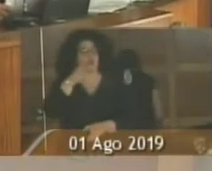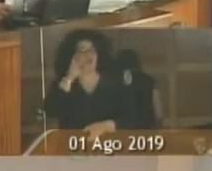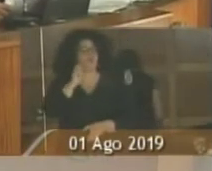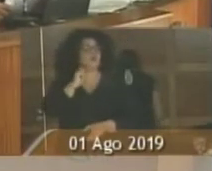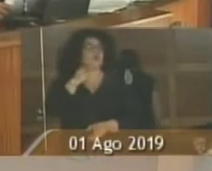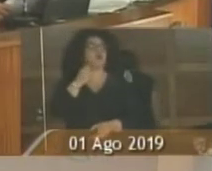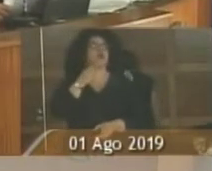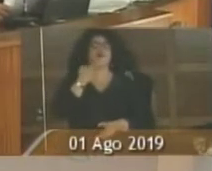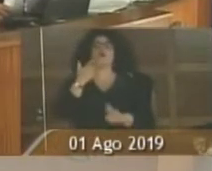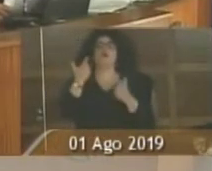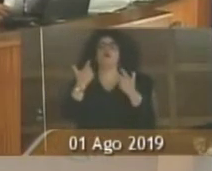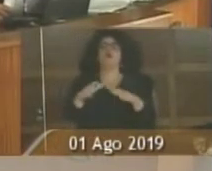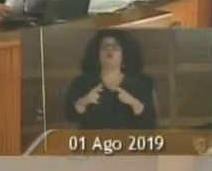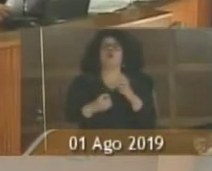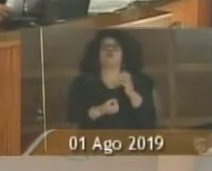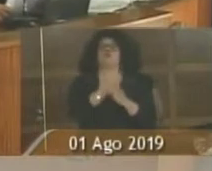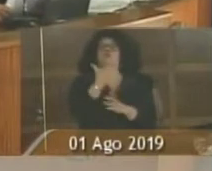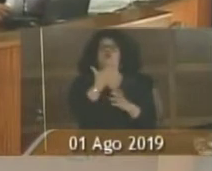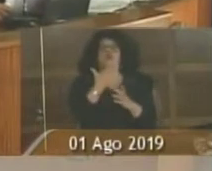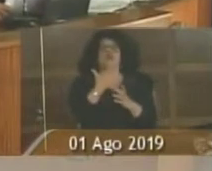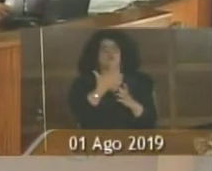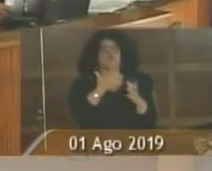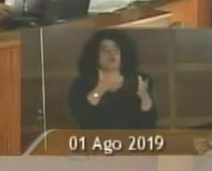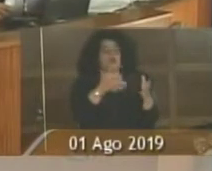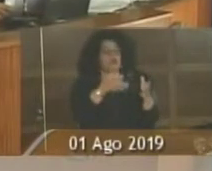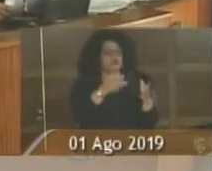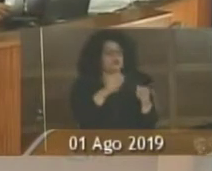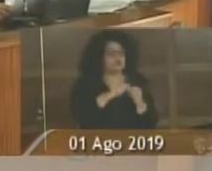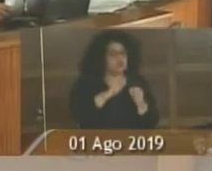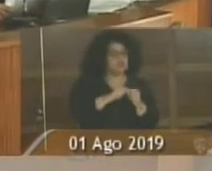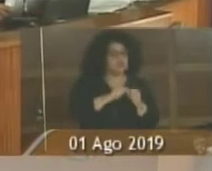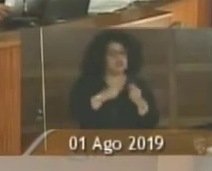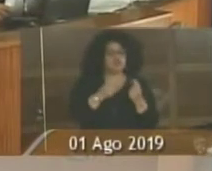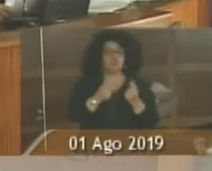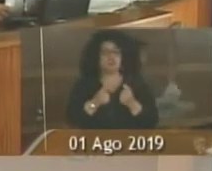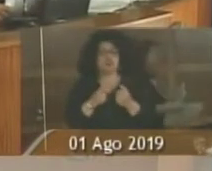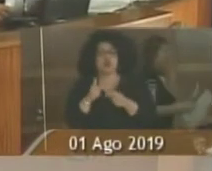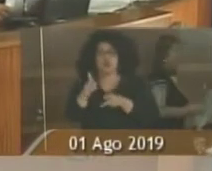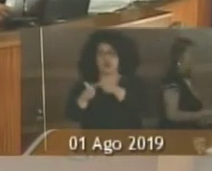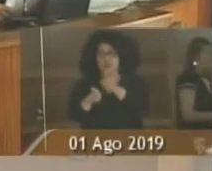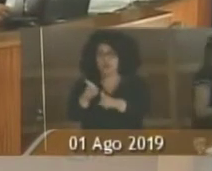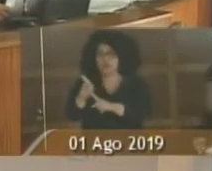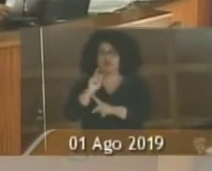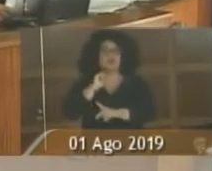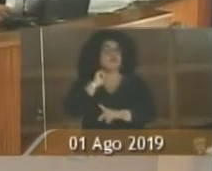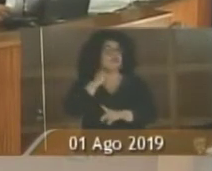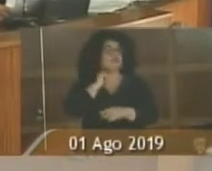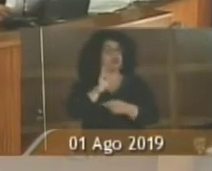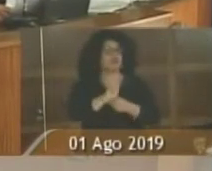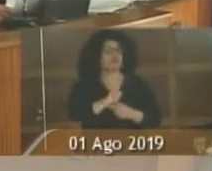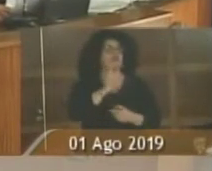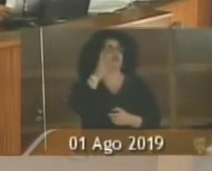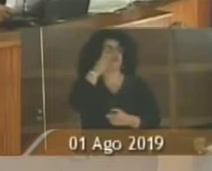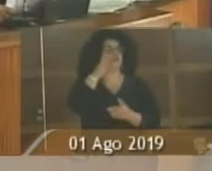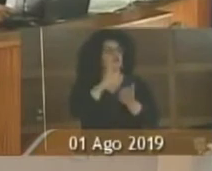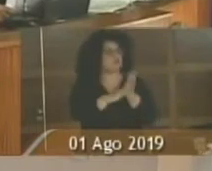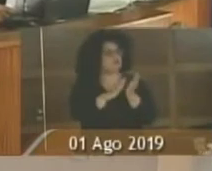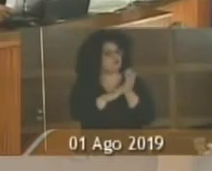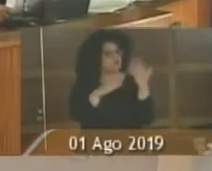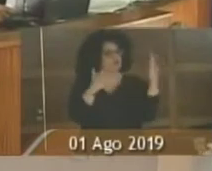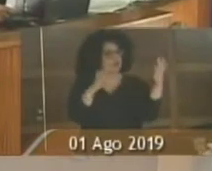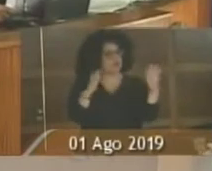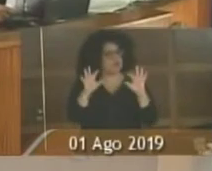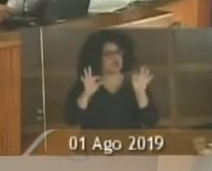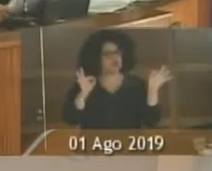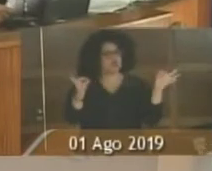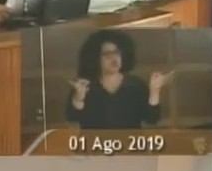onde está sendo empregado o dinheiro público, que a população seja o fiscal dos vereadores, tá bom? Eu quero parabenizar todos os vereadores aqui,